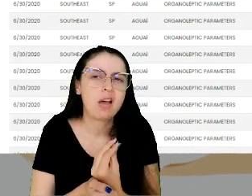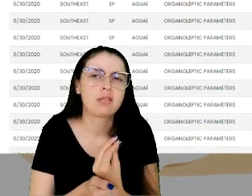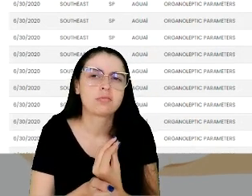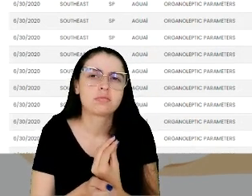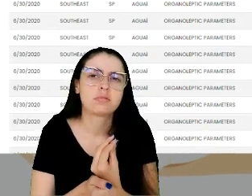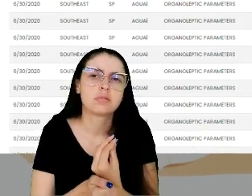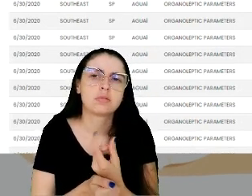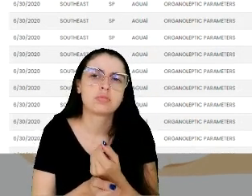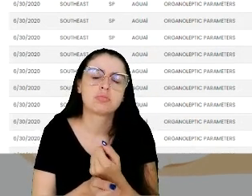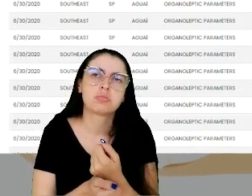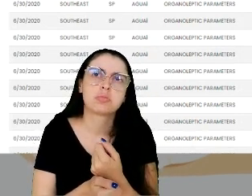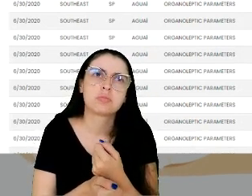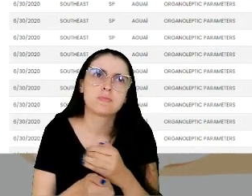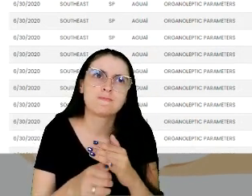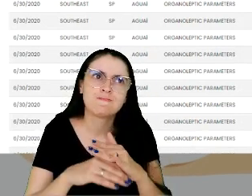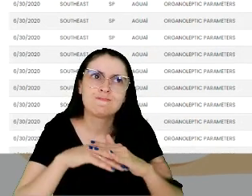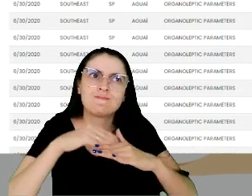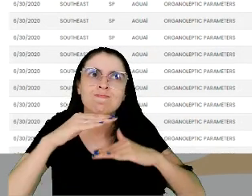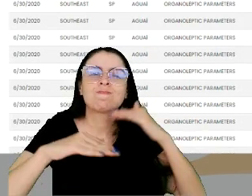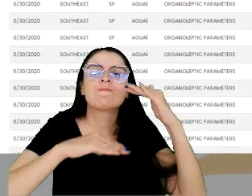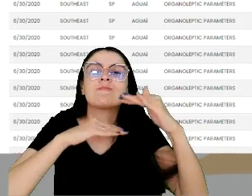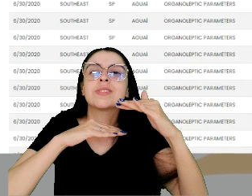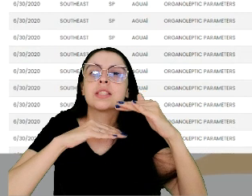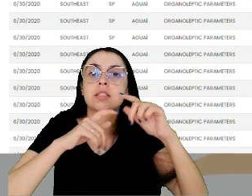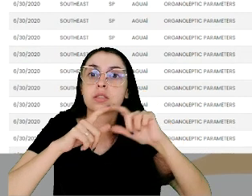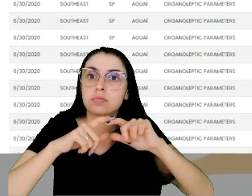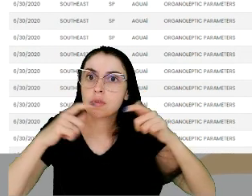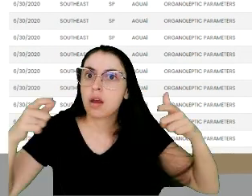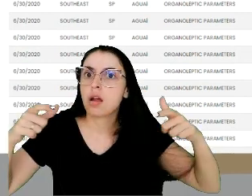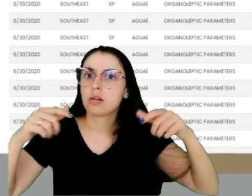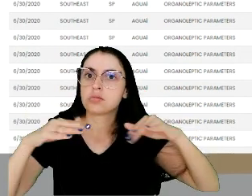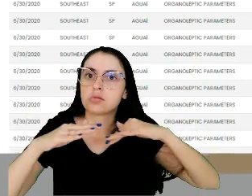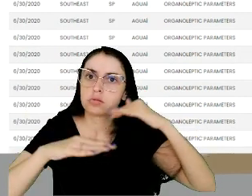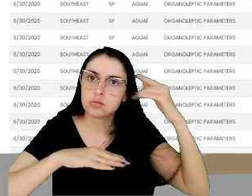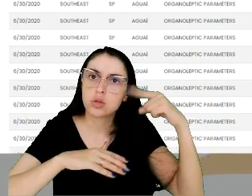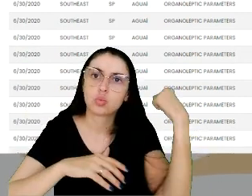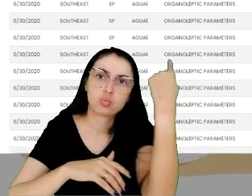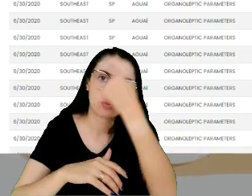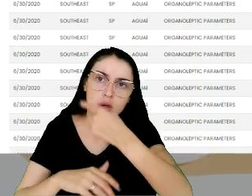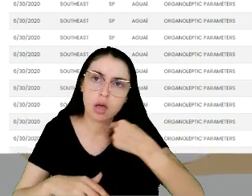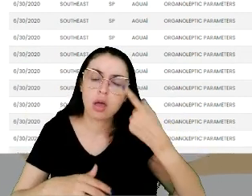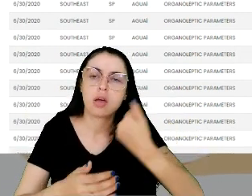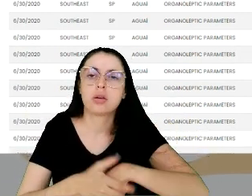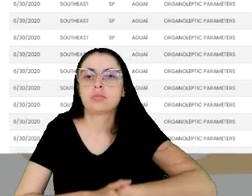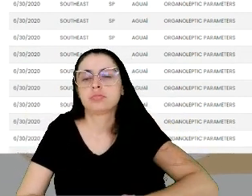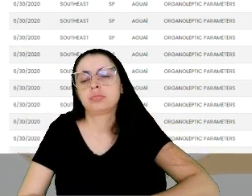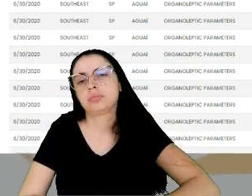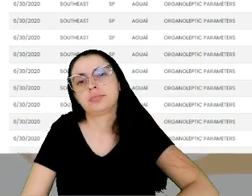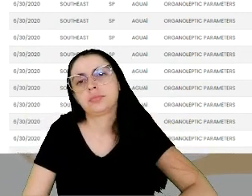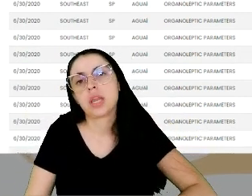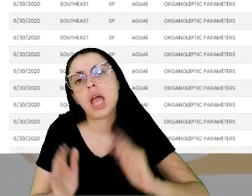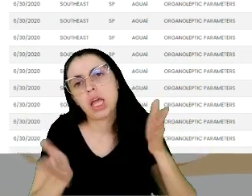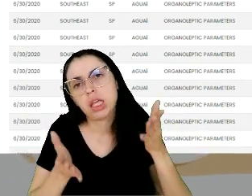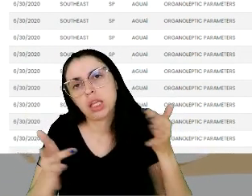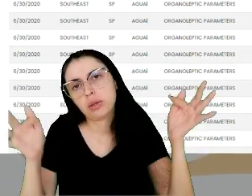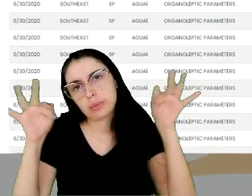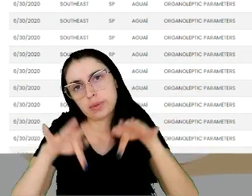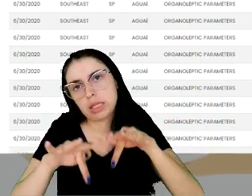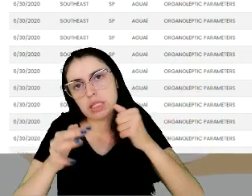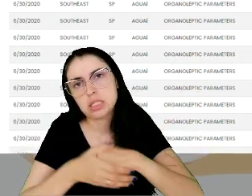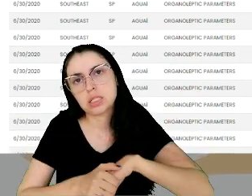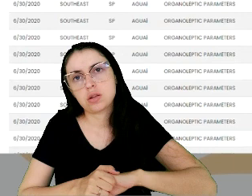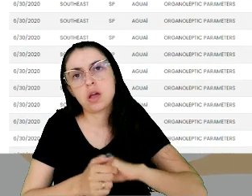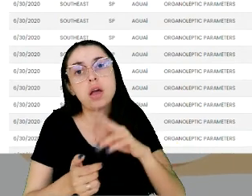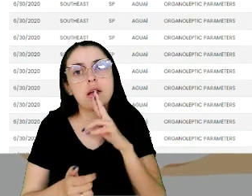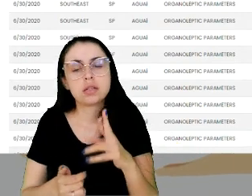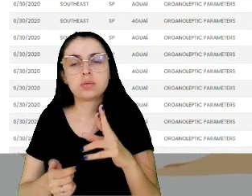máximo permitido muitas vezes muitíssimo maior do que na União Europeia, nos Estados Unidos, e aqui por fim o